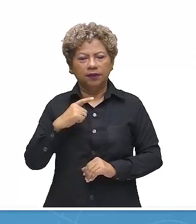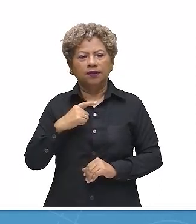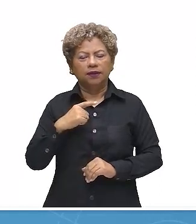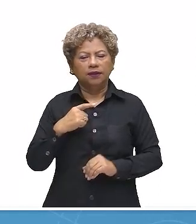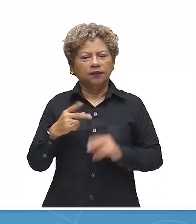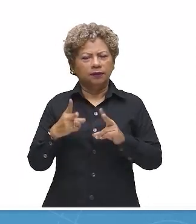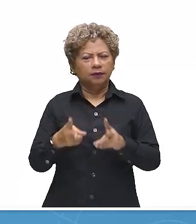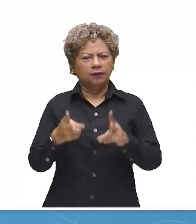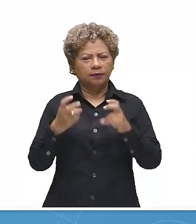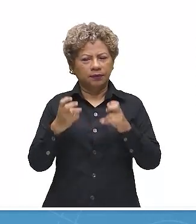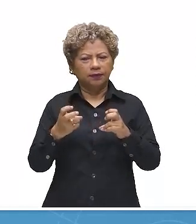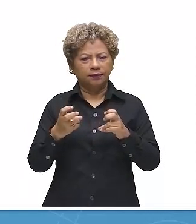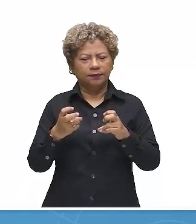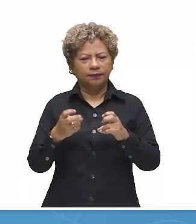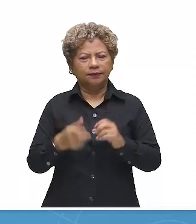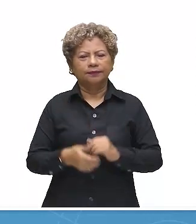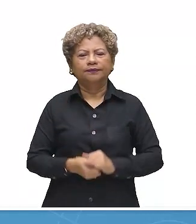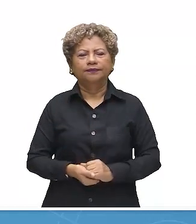equivalentes.